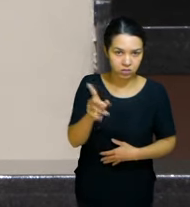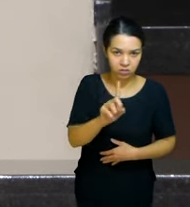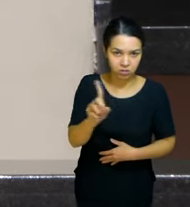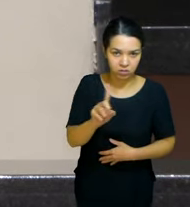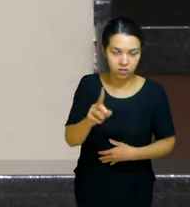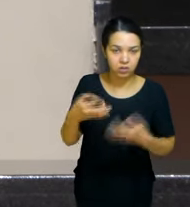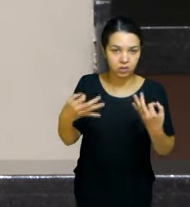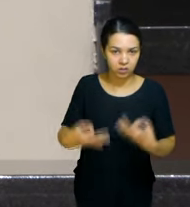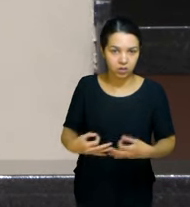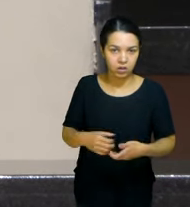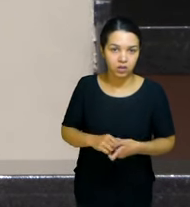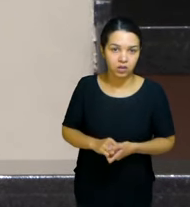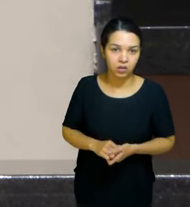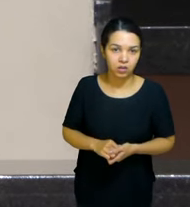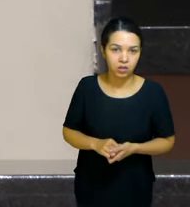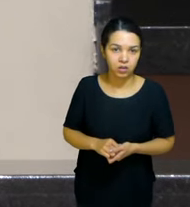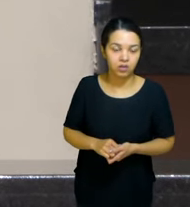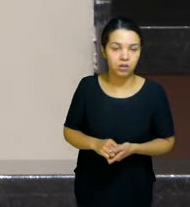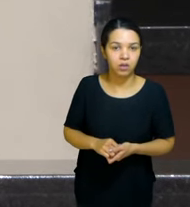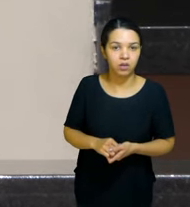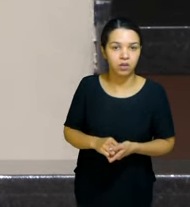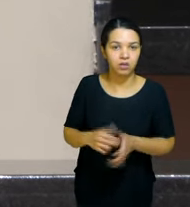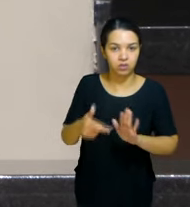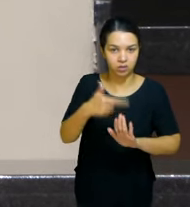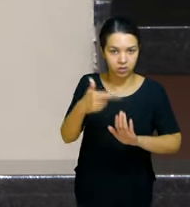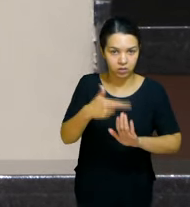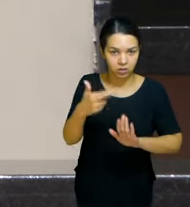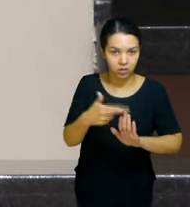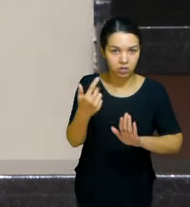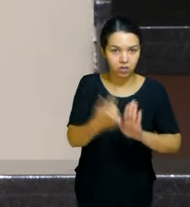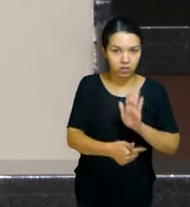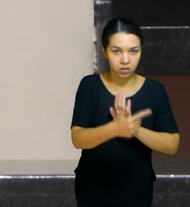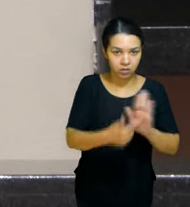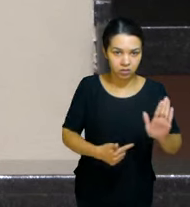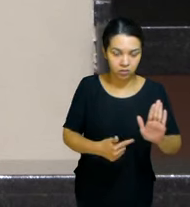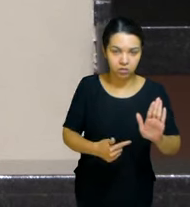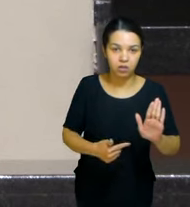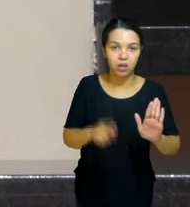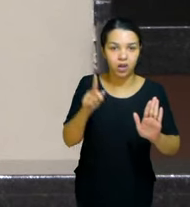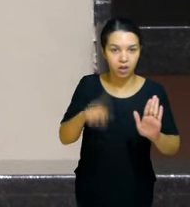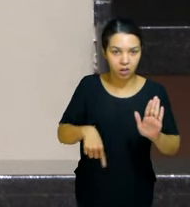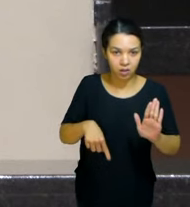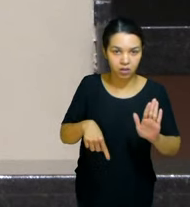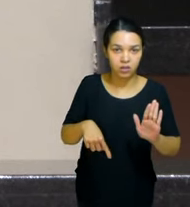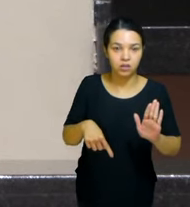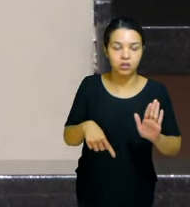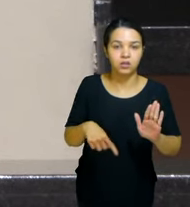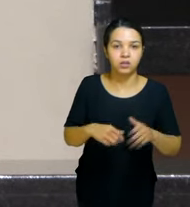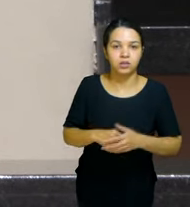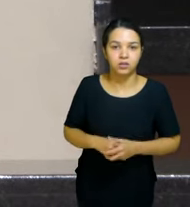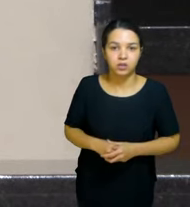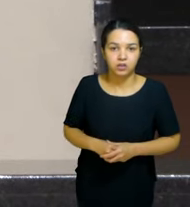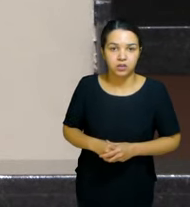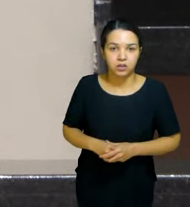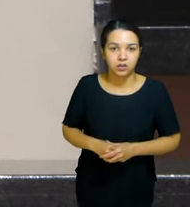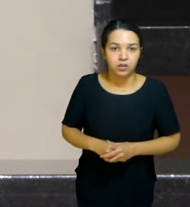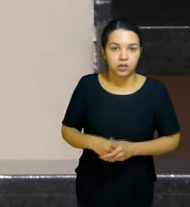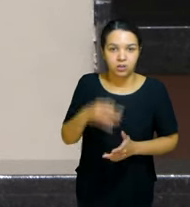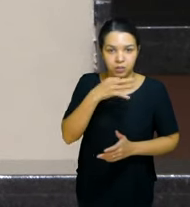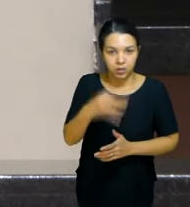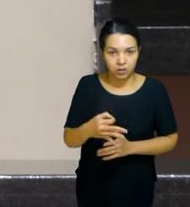precisa ter encaminhamento. Inclusive, a resolução que foi cancelada era uma resolução que, com pareceres, a